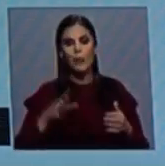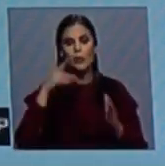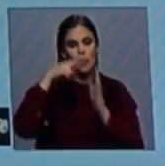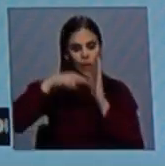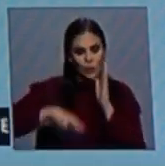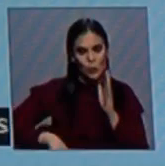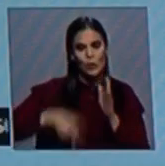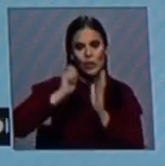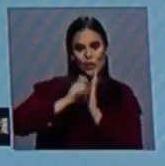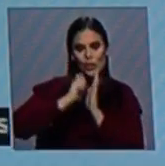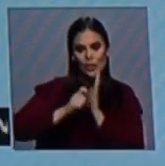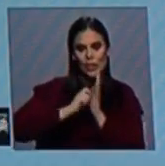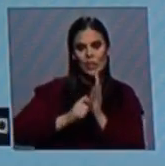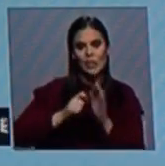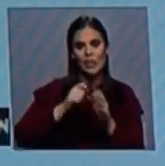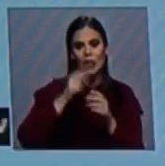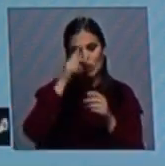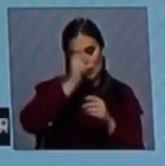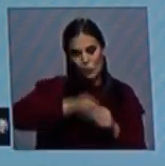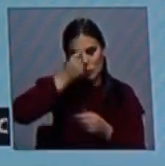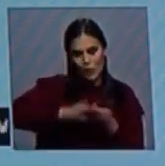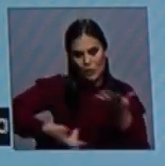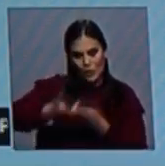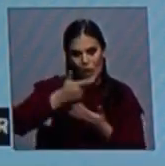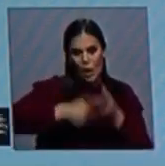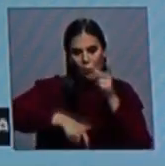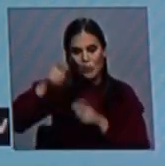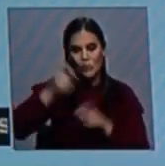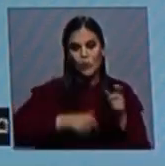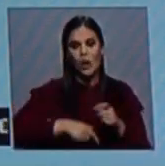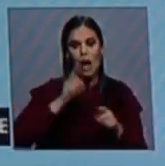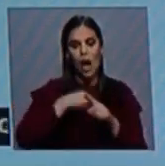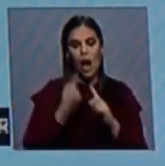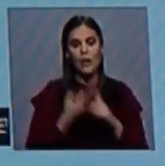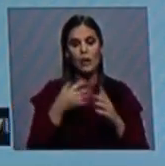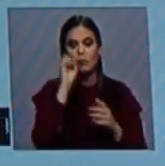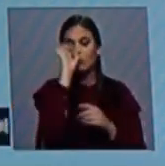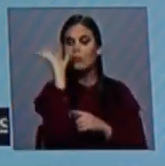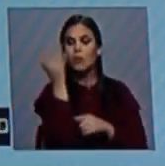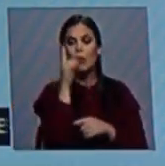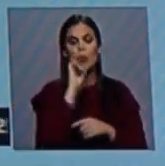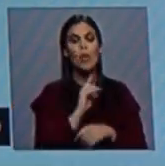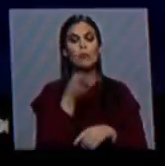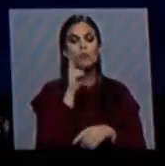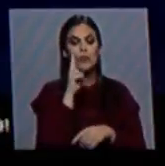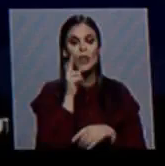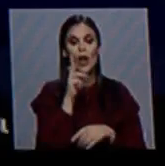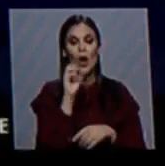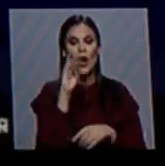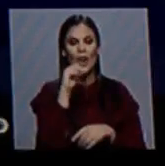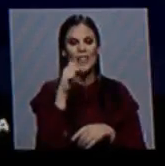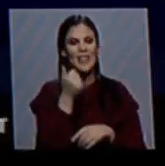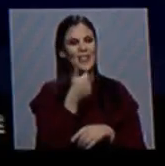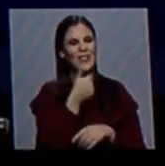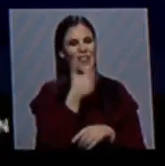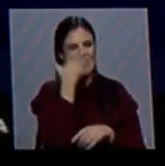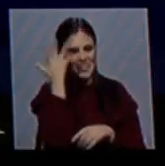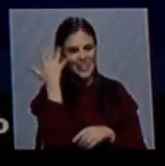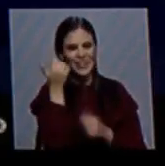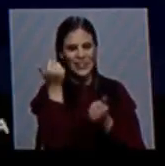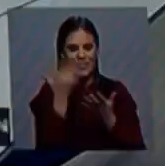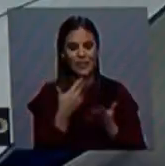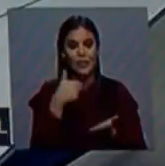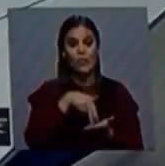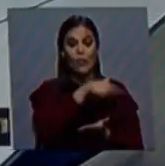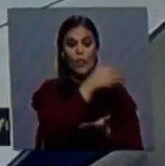cidadania. Este ano o tema é a natureza. A diretora da Ajudares é a minha convidada, Rosa Mendes. Bom dia, bem-vinda. Acabam de lançar